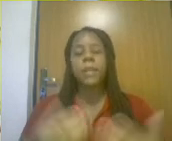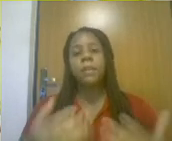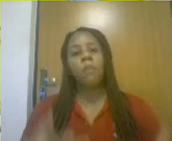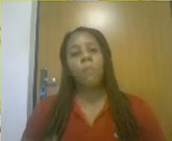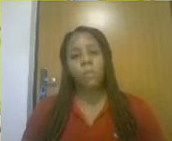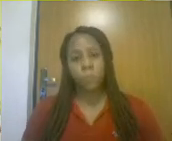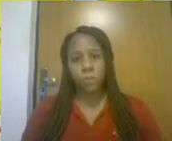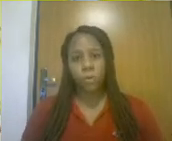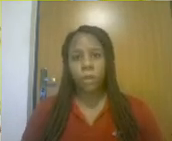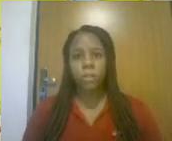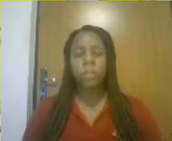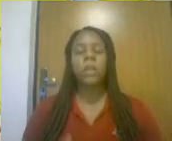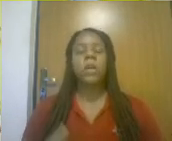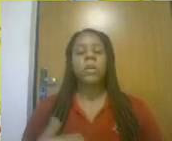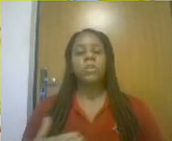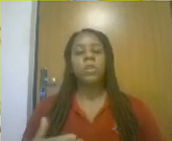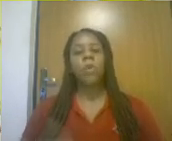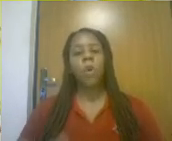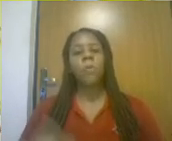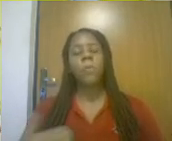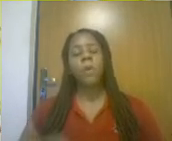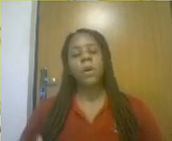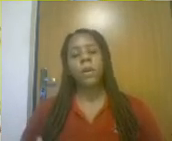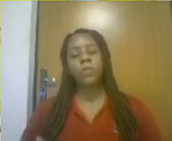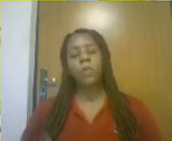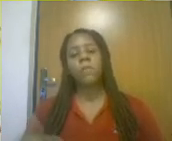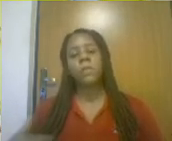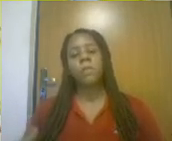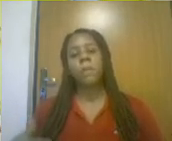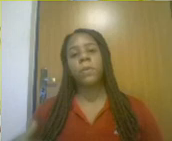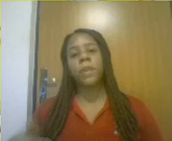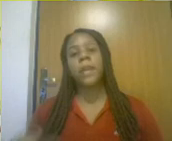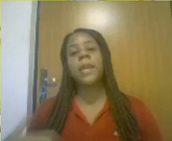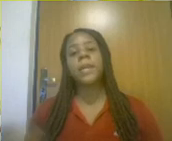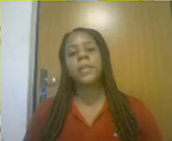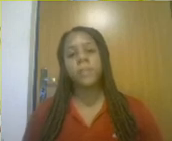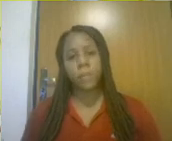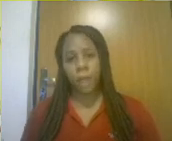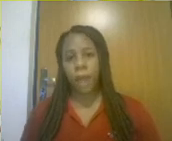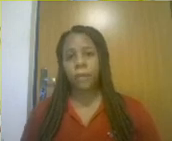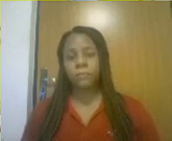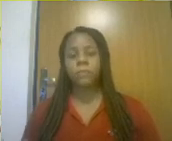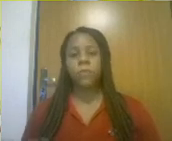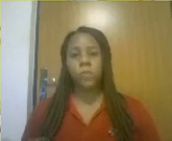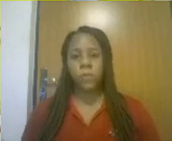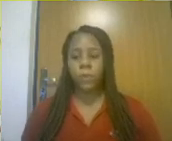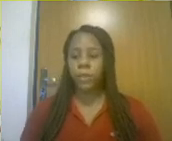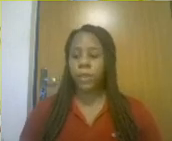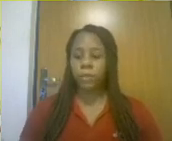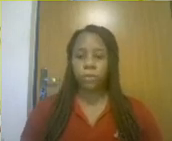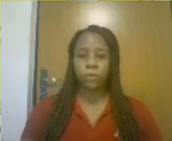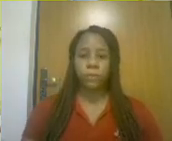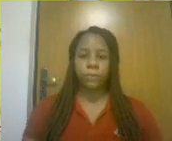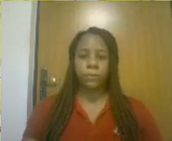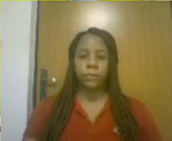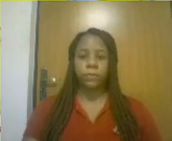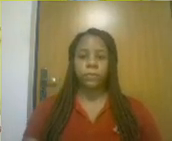Mas aqui tem algumas opções de como você vai poder iniciar o seu